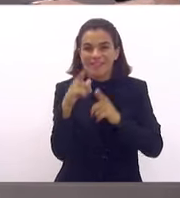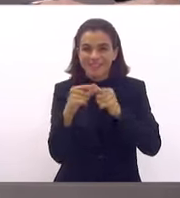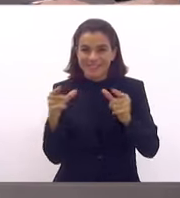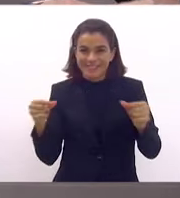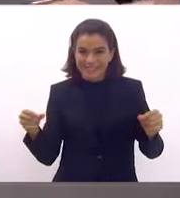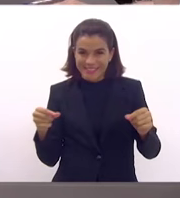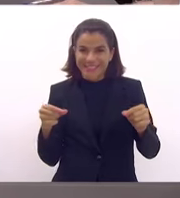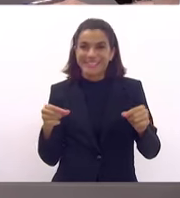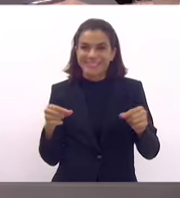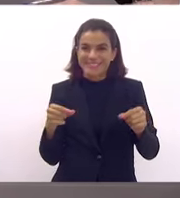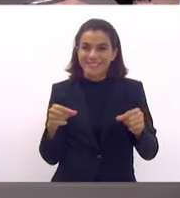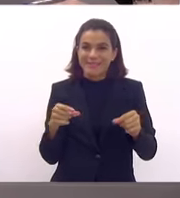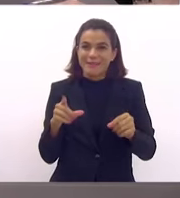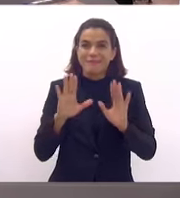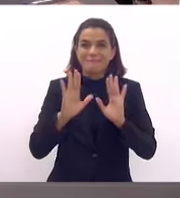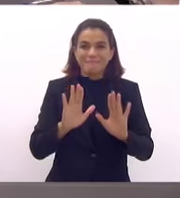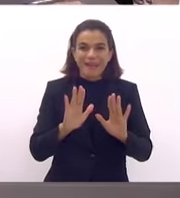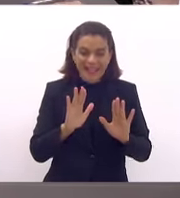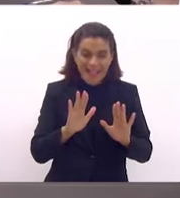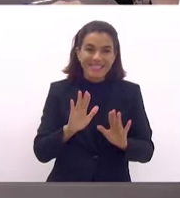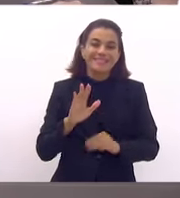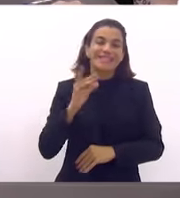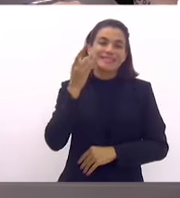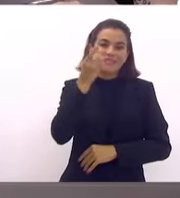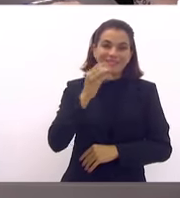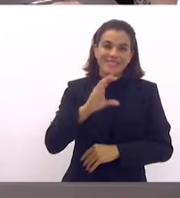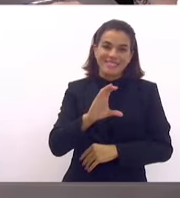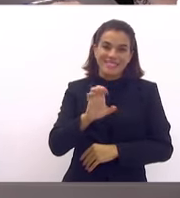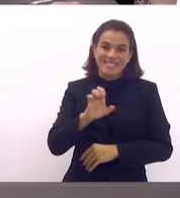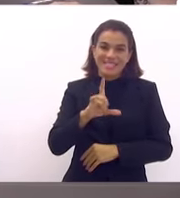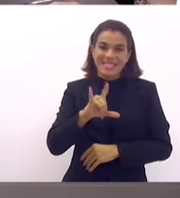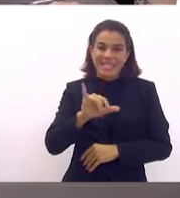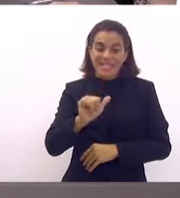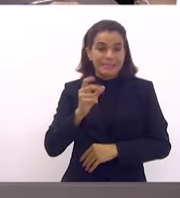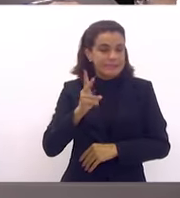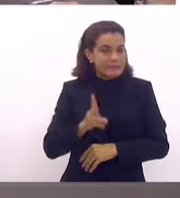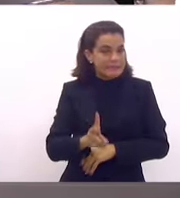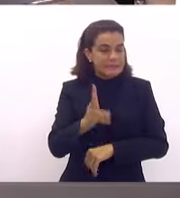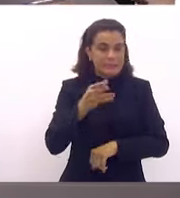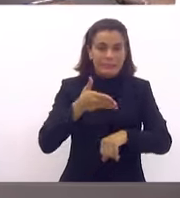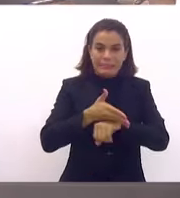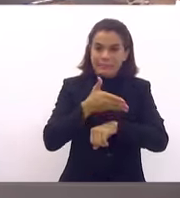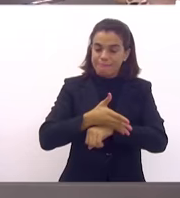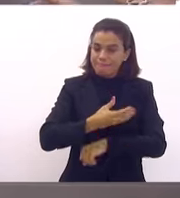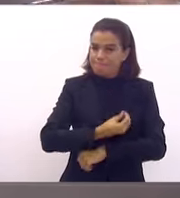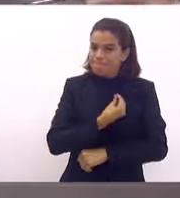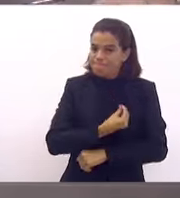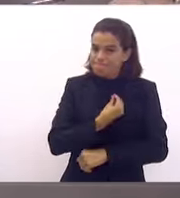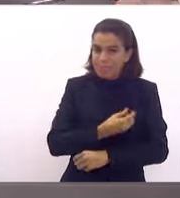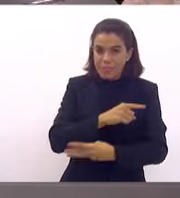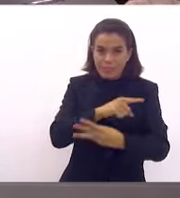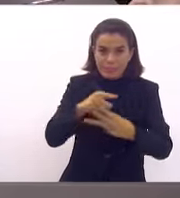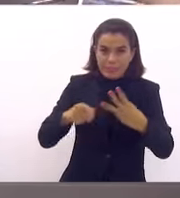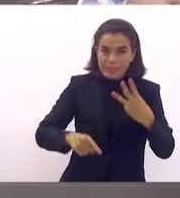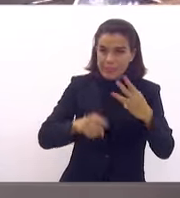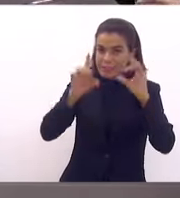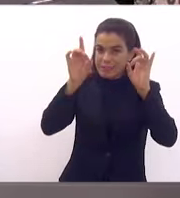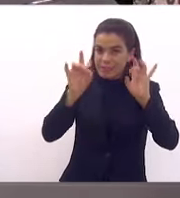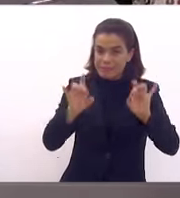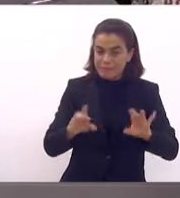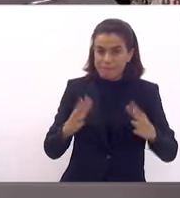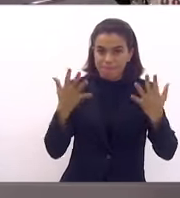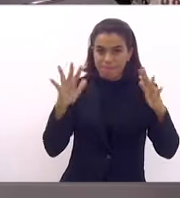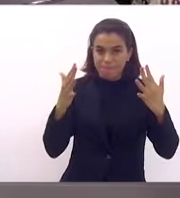Célia também, aquela sempre que já presente. Já está na janela quase me empurrando para fora. Presidente. Sempre presente. Parabéns aos três em especial. Queria,